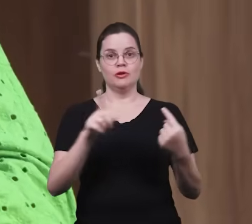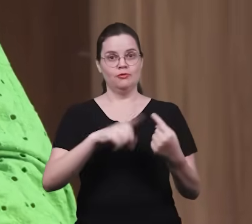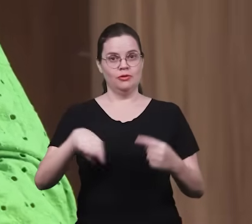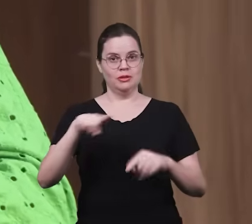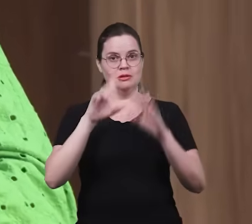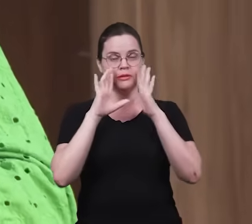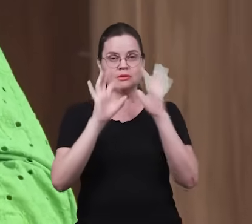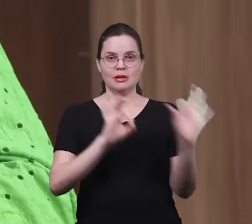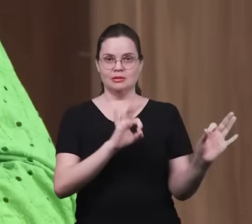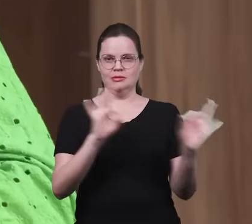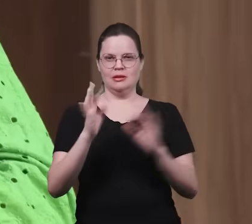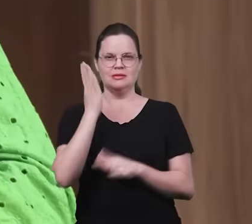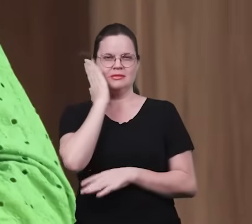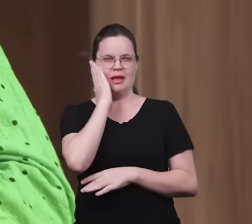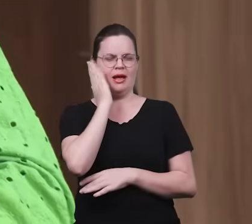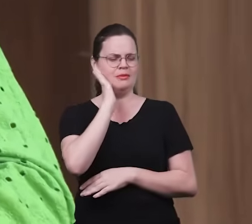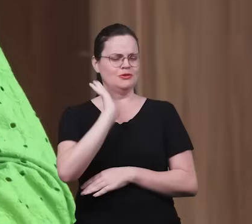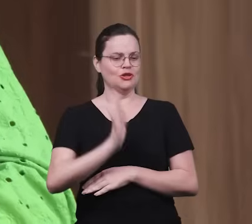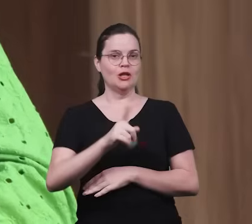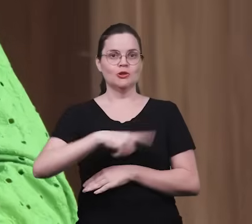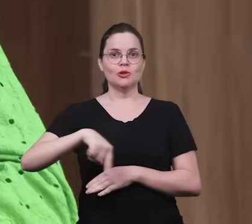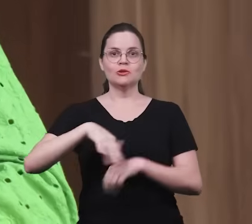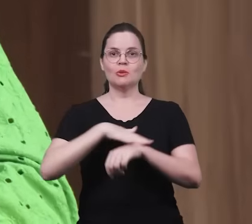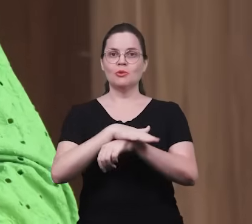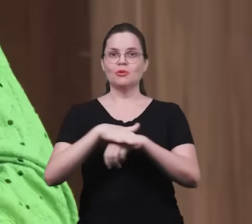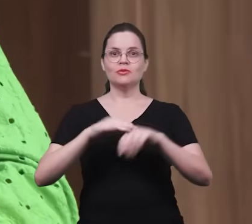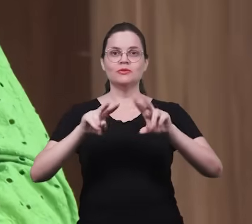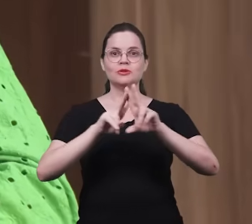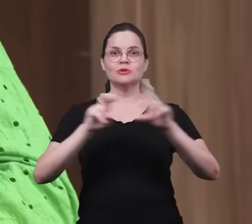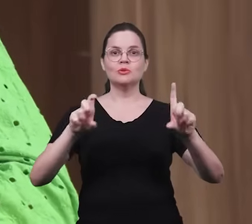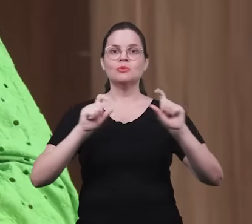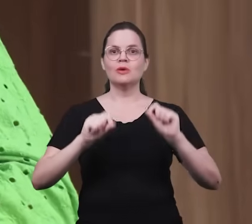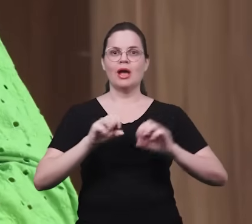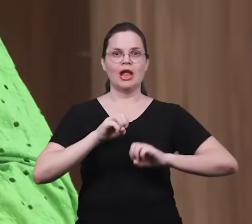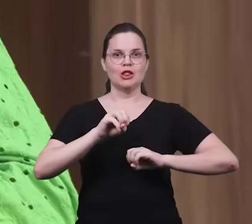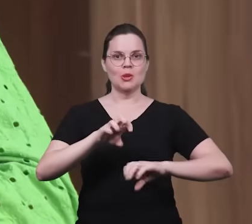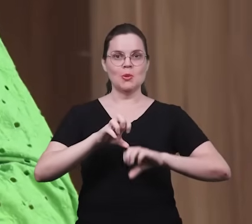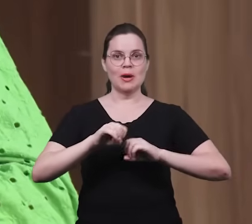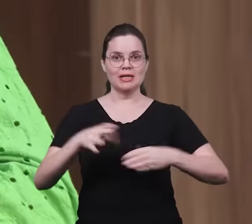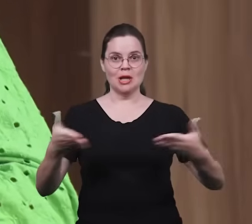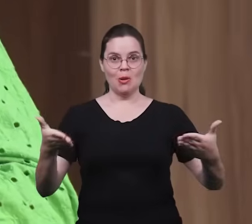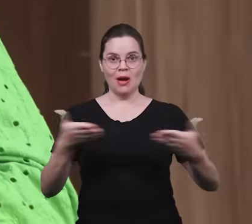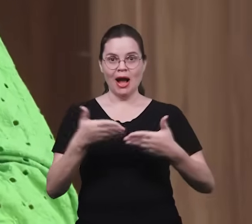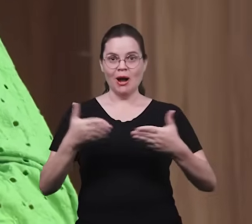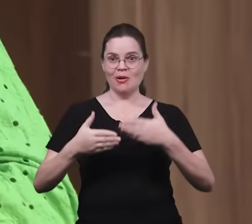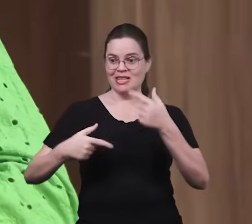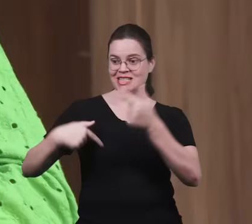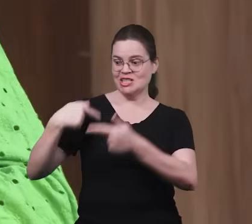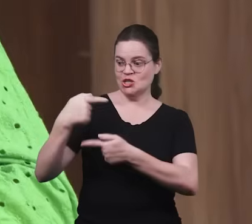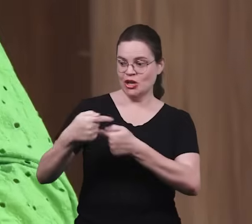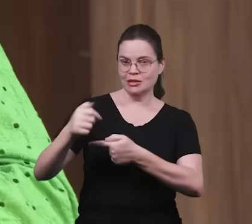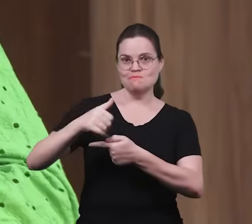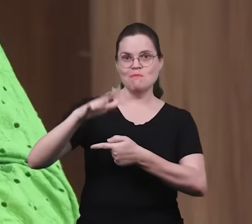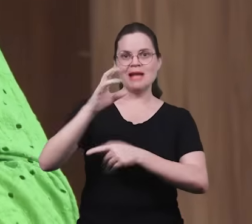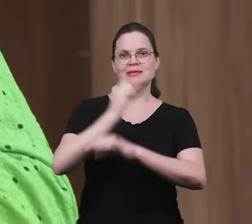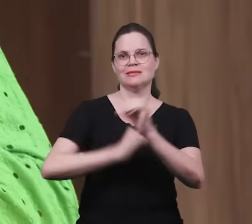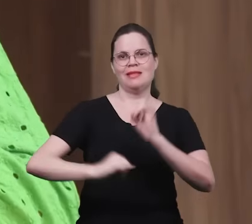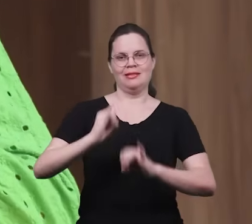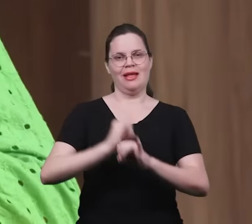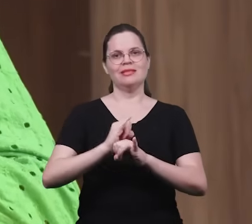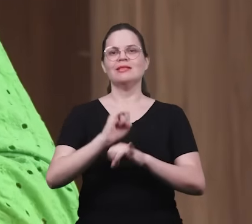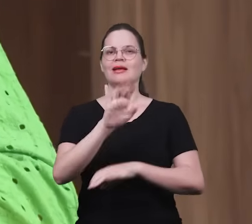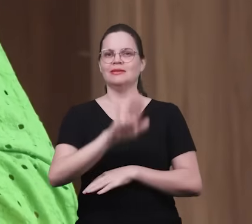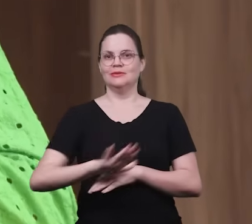nos acompanha já sabe que estamos abordando o tema Educação na Era Digital. Já adiantamos,